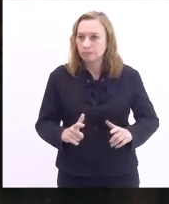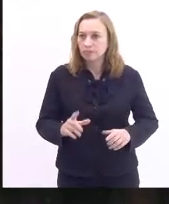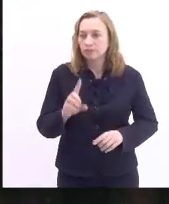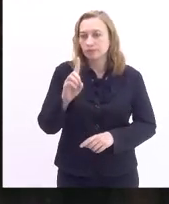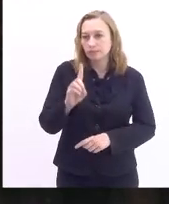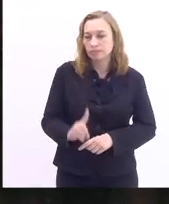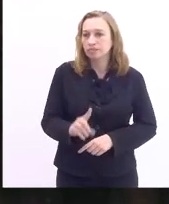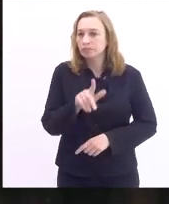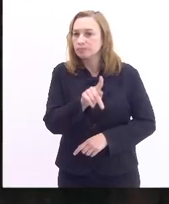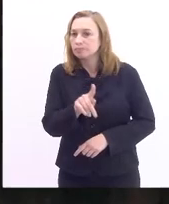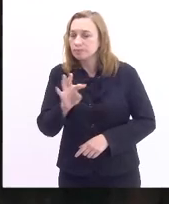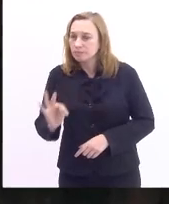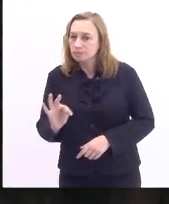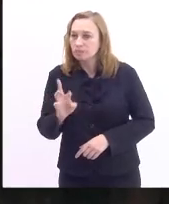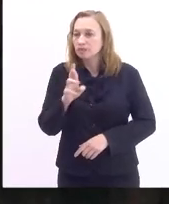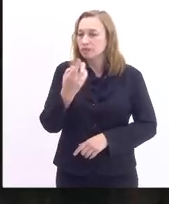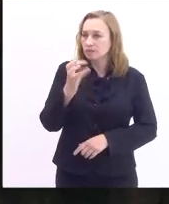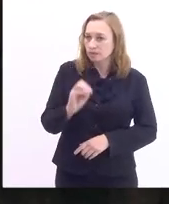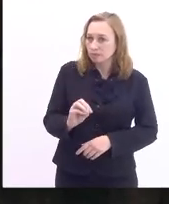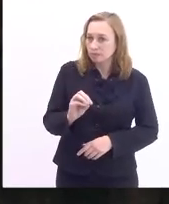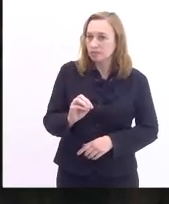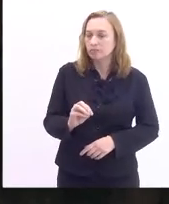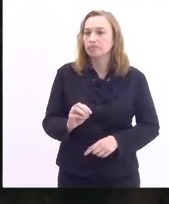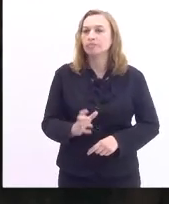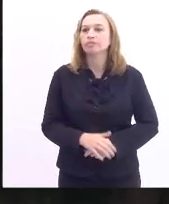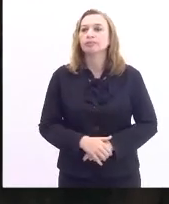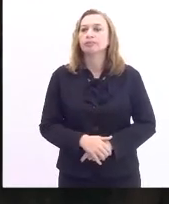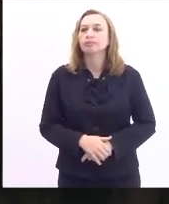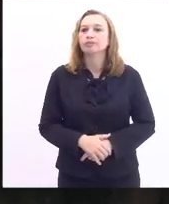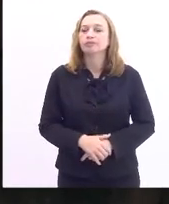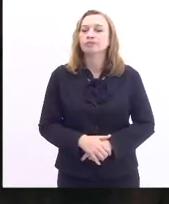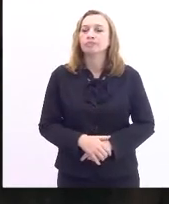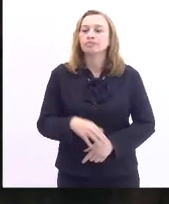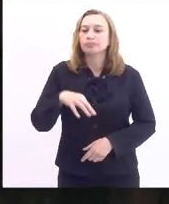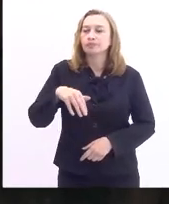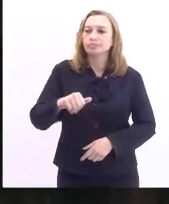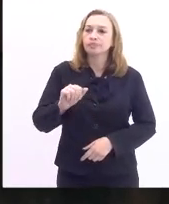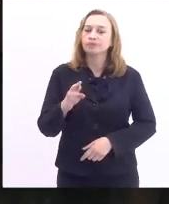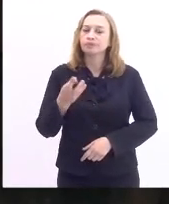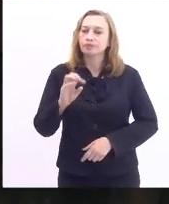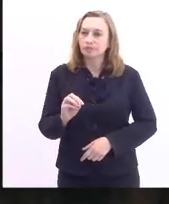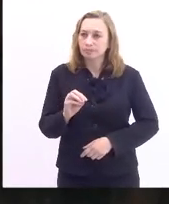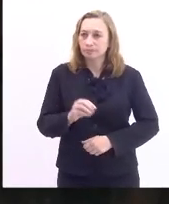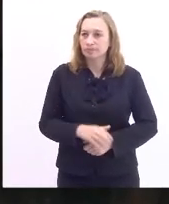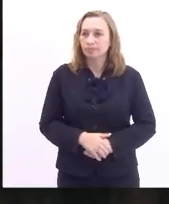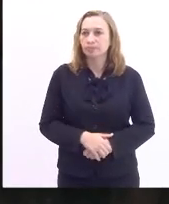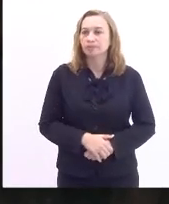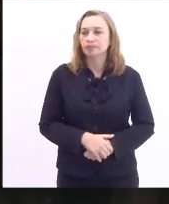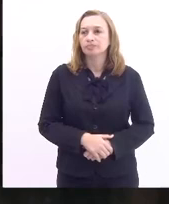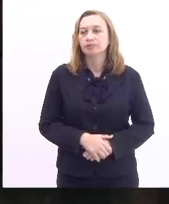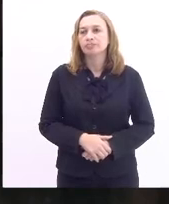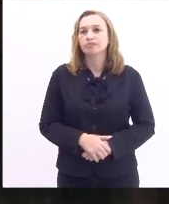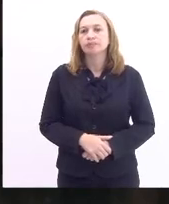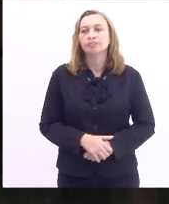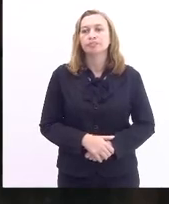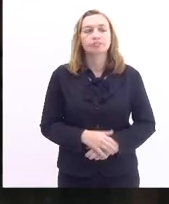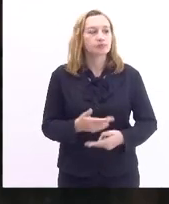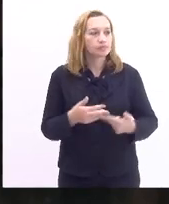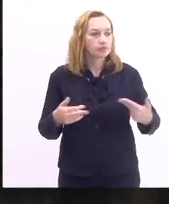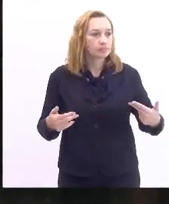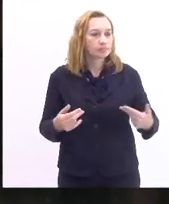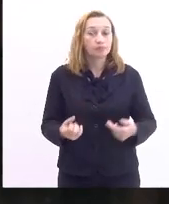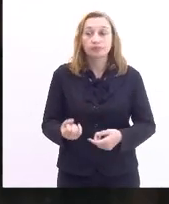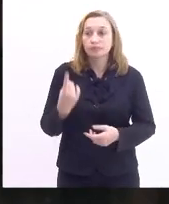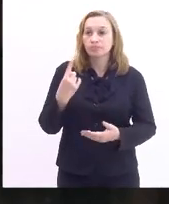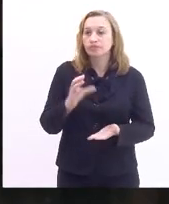da direção do PT ouvir o Ricardinho e vi o Marcelo Sereno uma série de